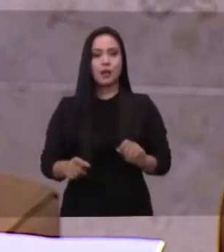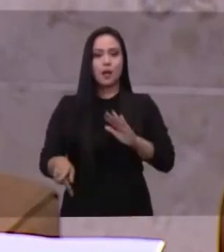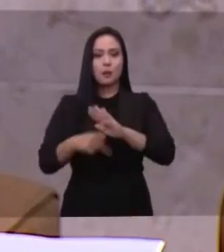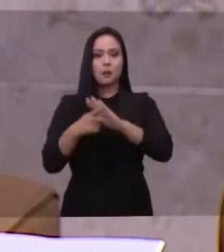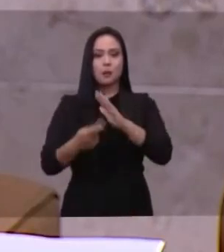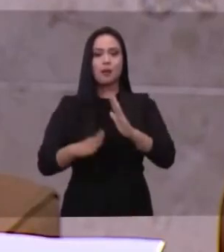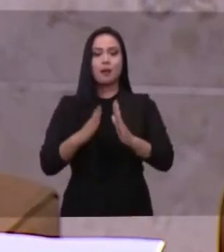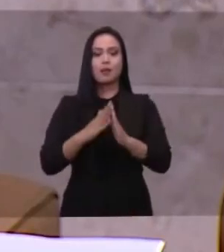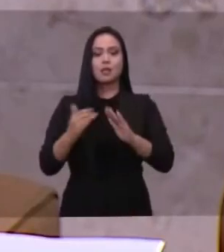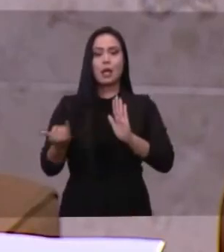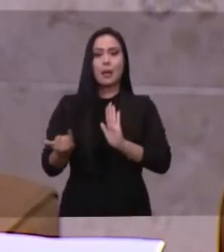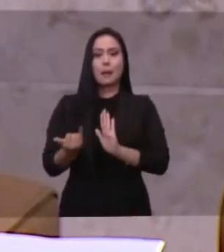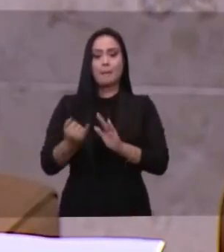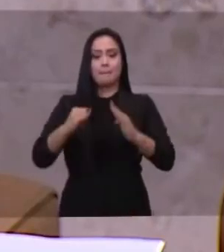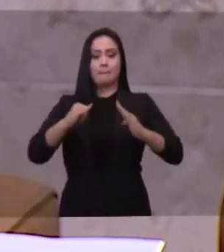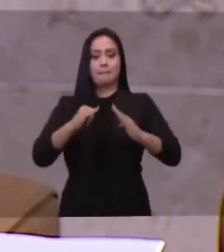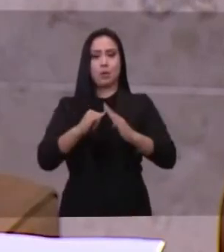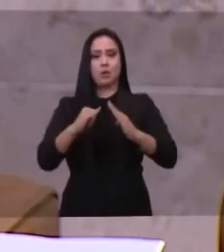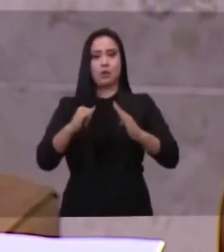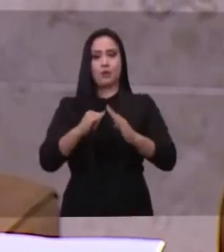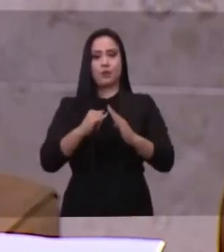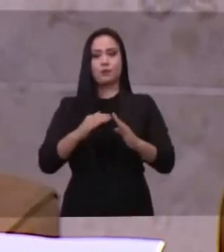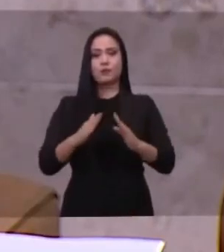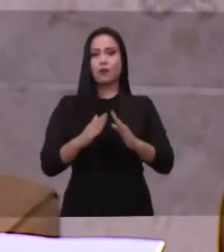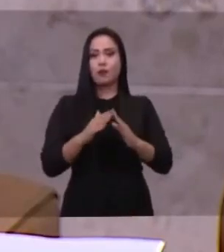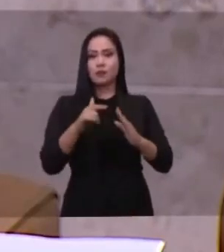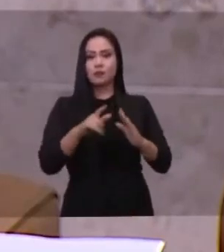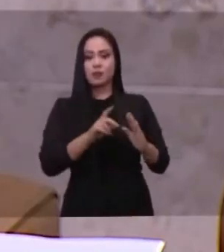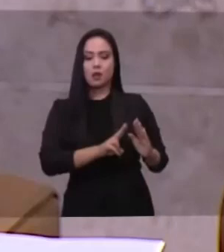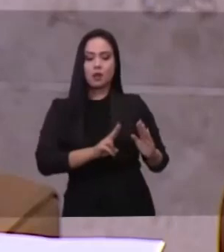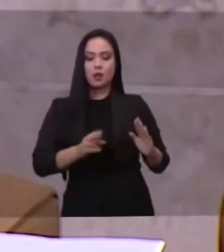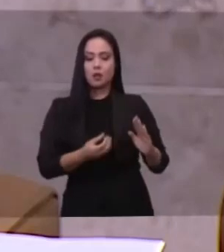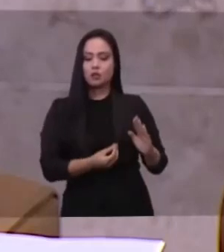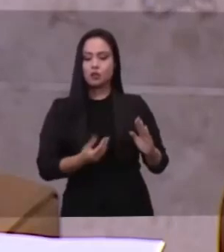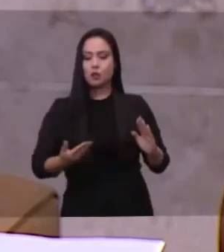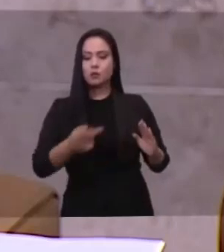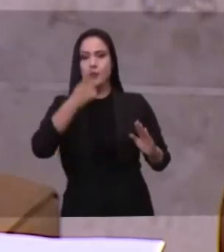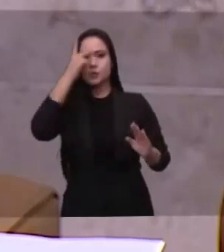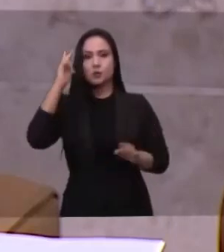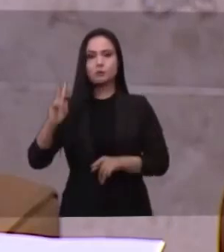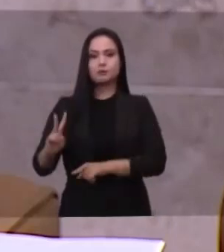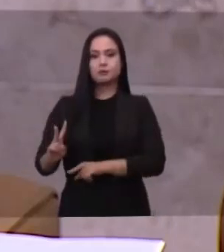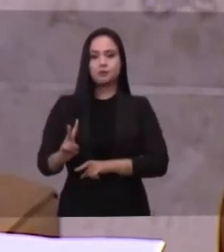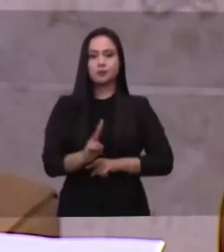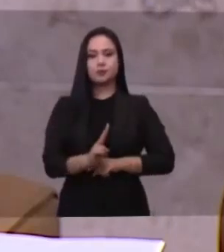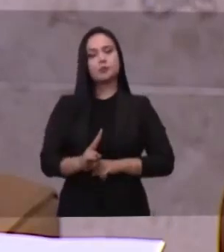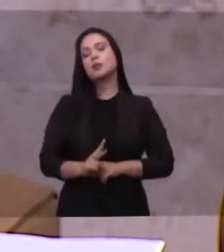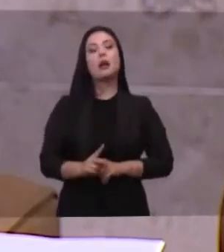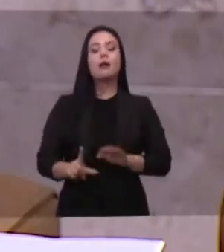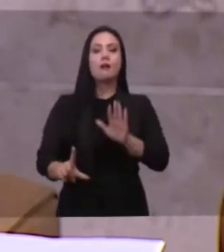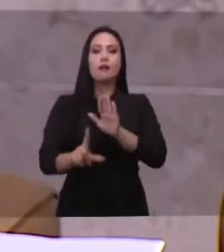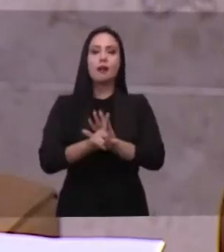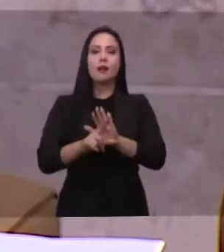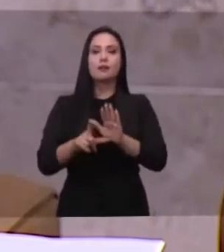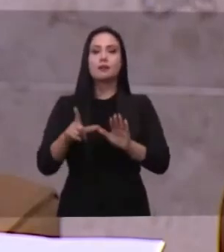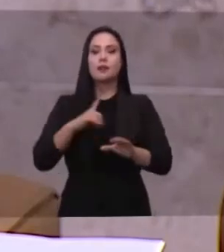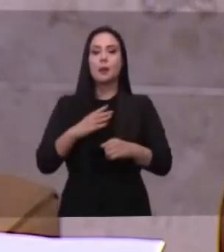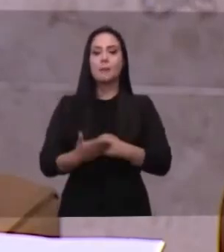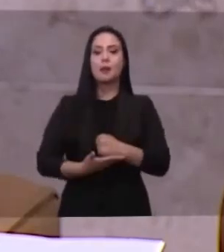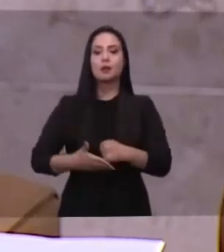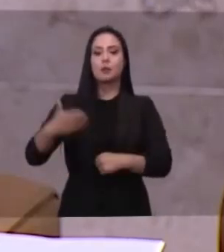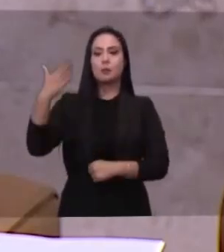propriedade do imóvel se consolida em nome do fiduciário. A lei estrutura o procedimento sempre com base em ônus